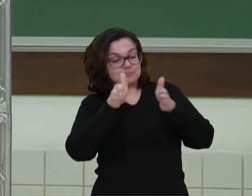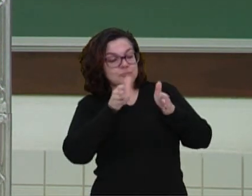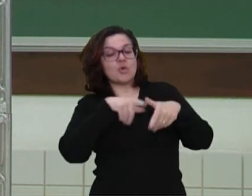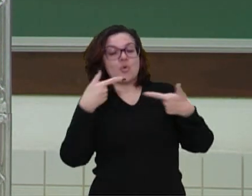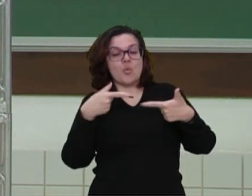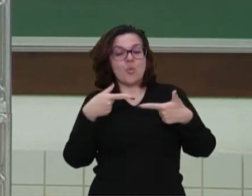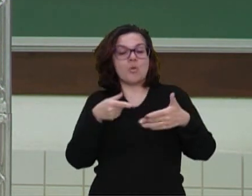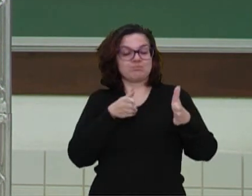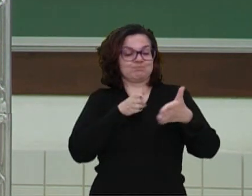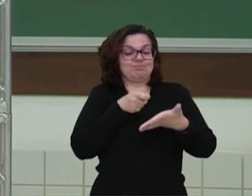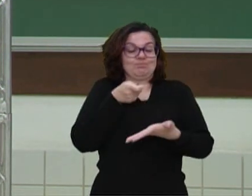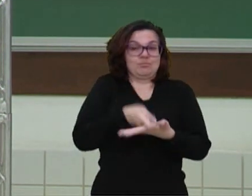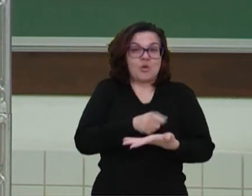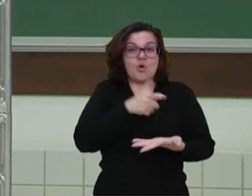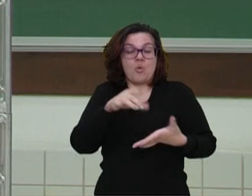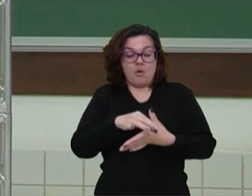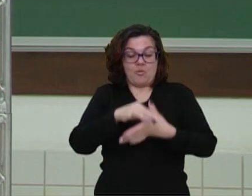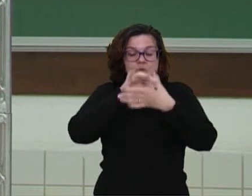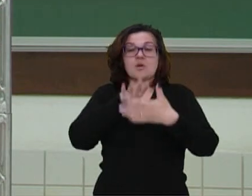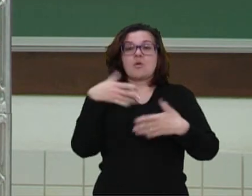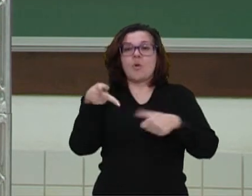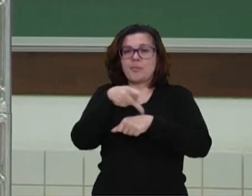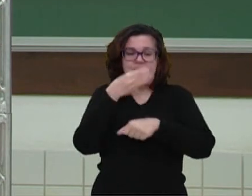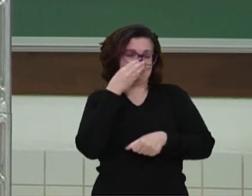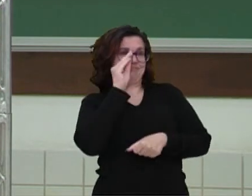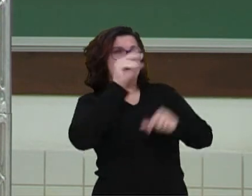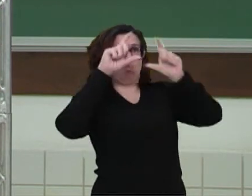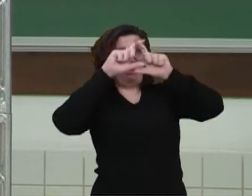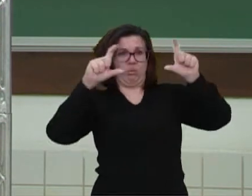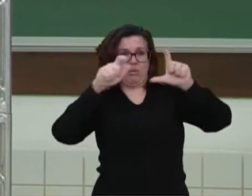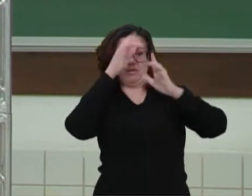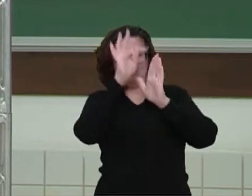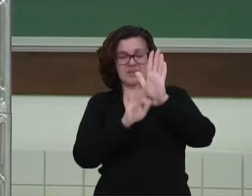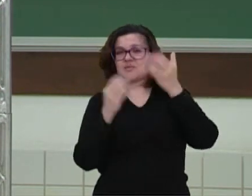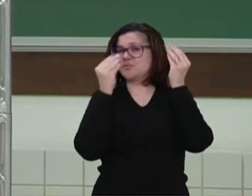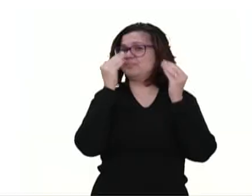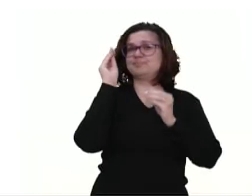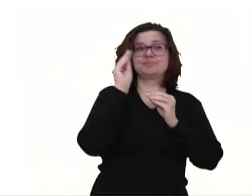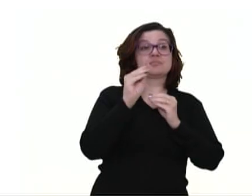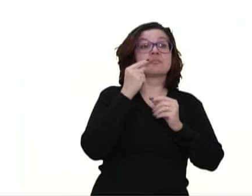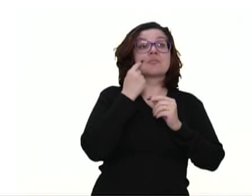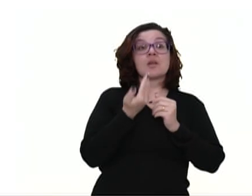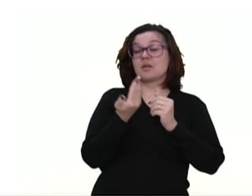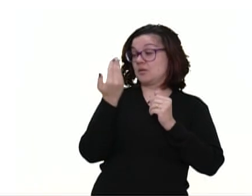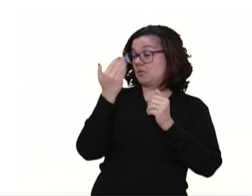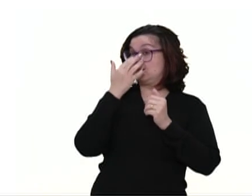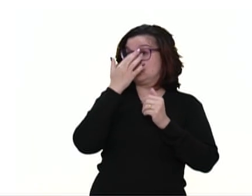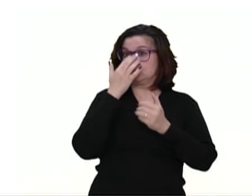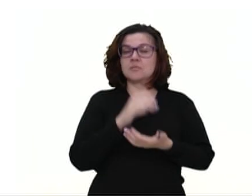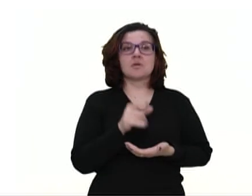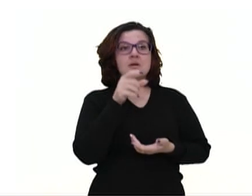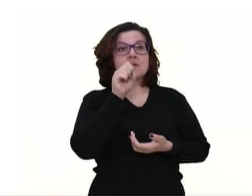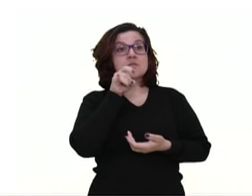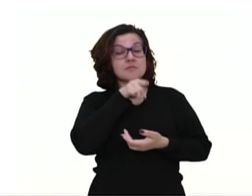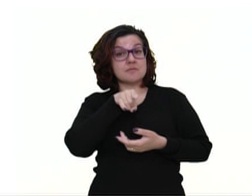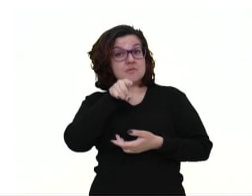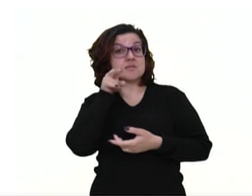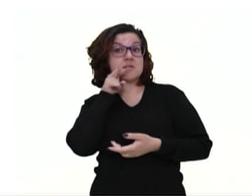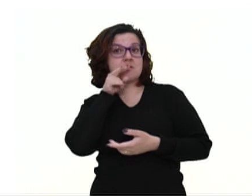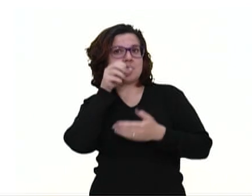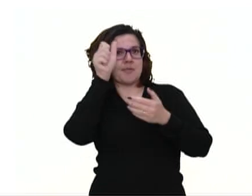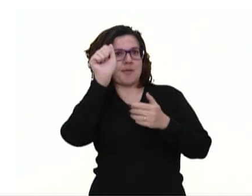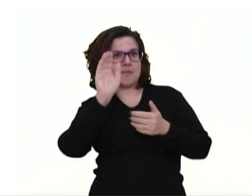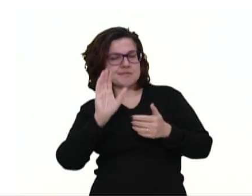qual líder, qual país, ignore o texto, vá direto nas alternativas. Veja aqui, se você se recordasse, você já